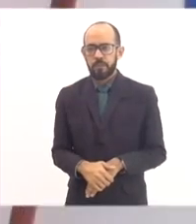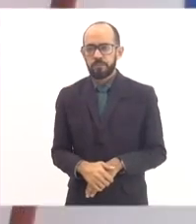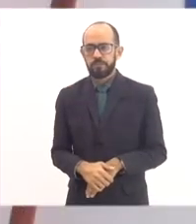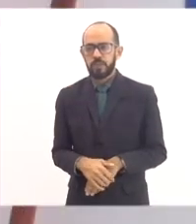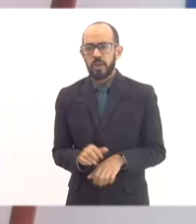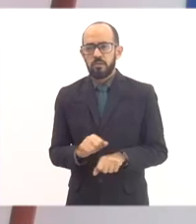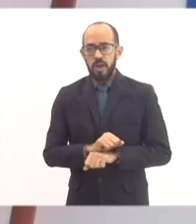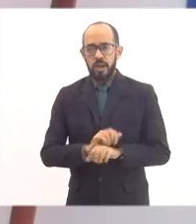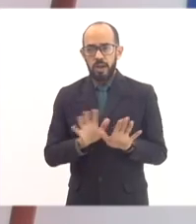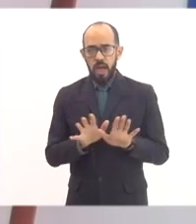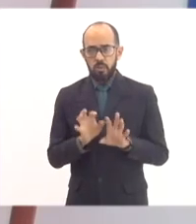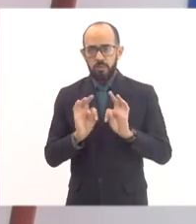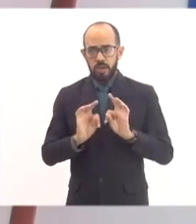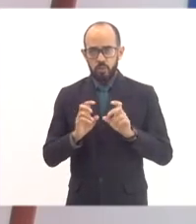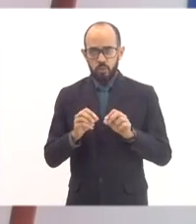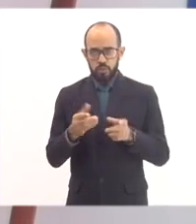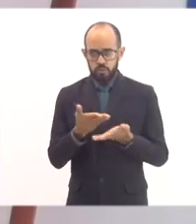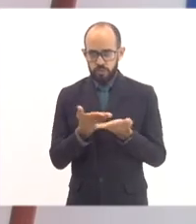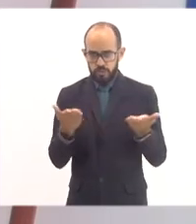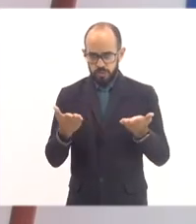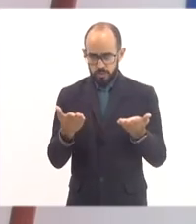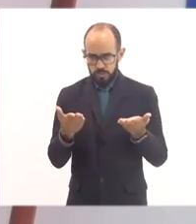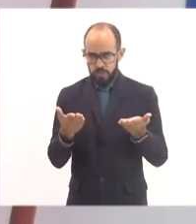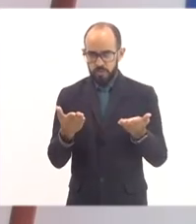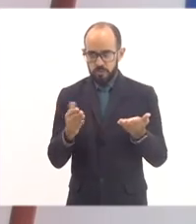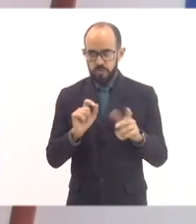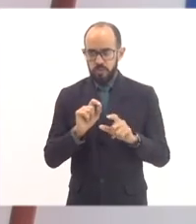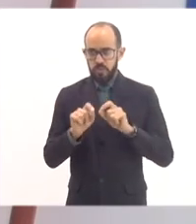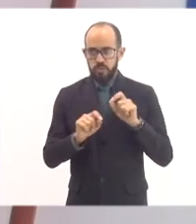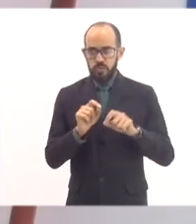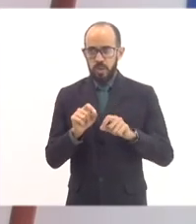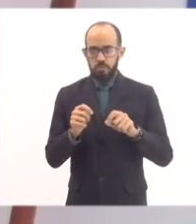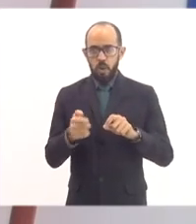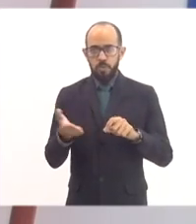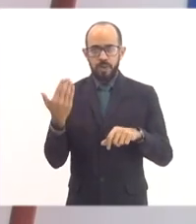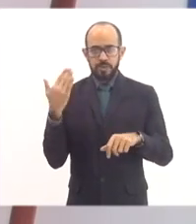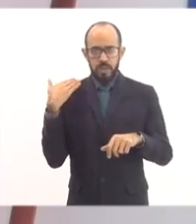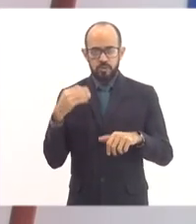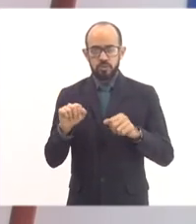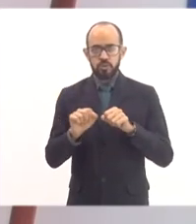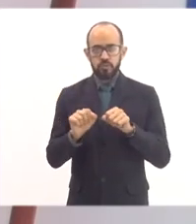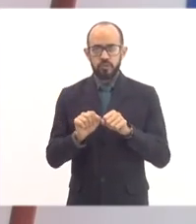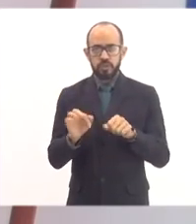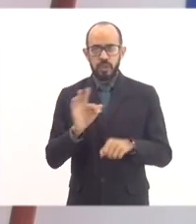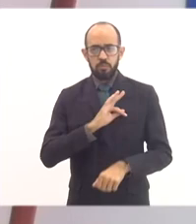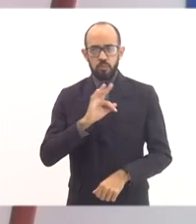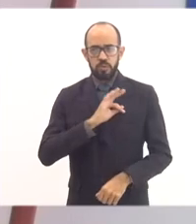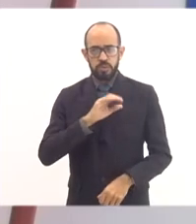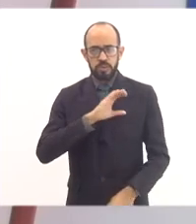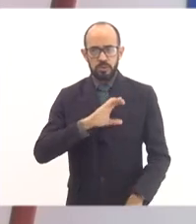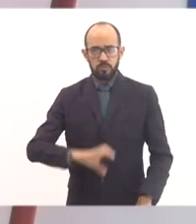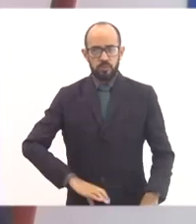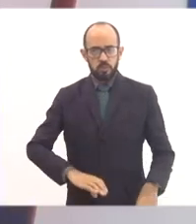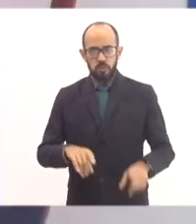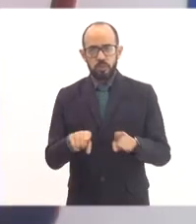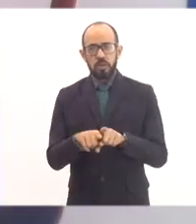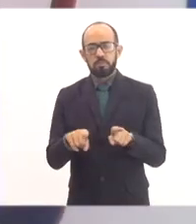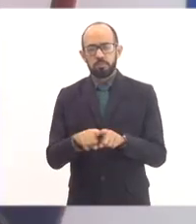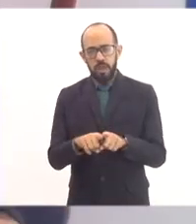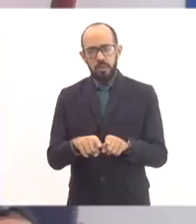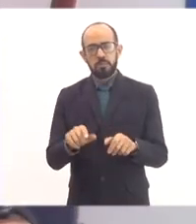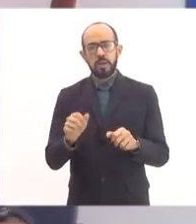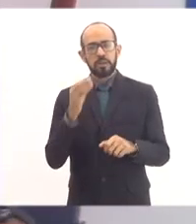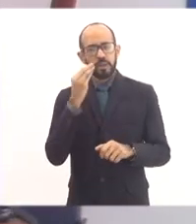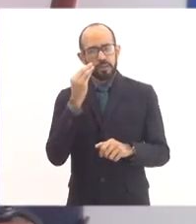venho falando para todas as audiências que a gente vem fazendo. Fizemos uma recentemente da Polícia Civil, também com vistas à realização do Tafão.